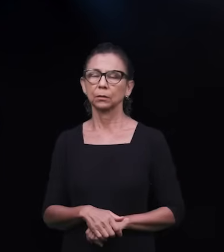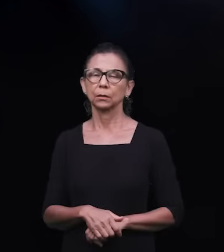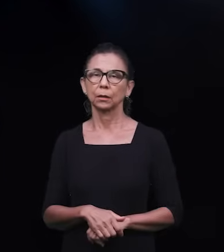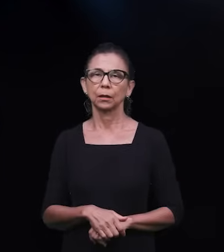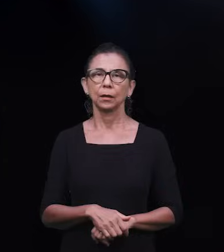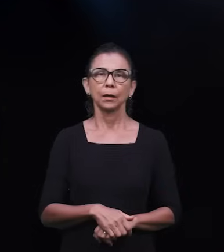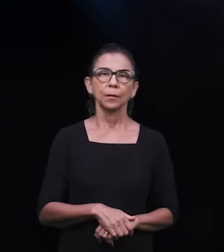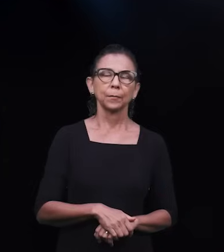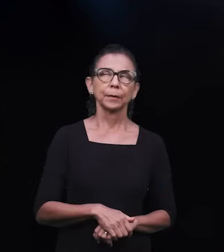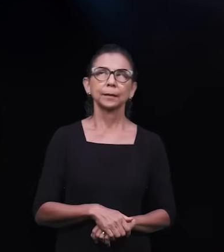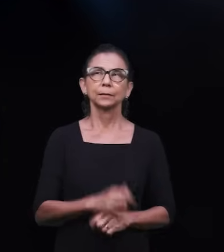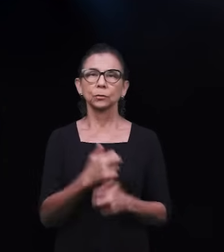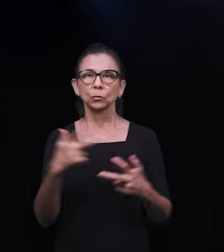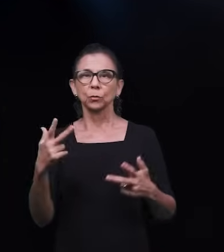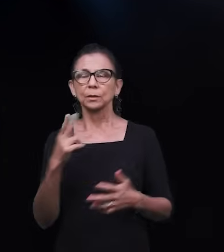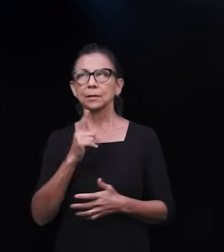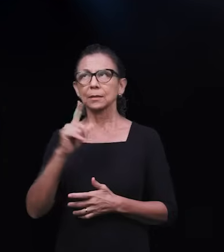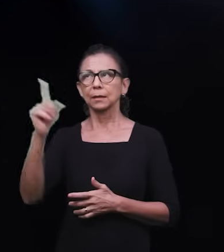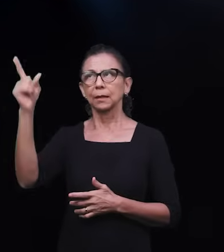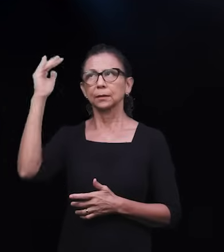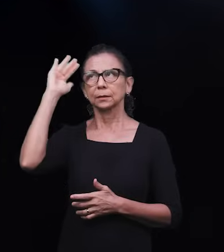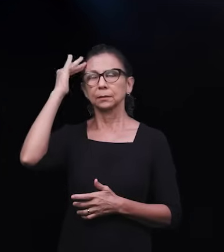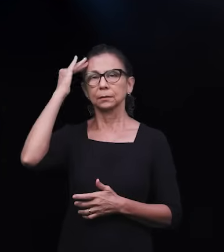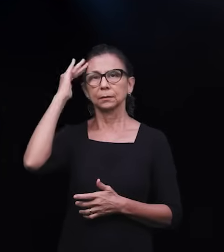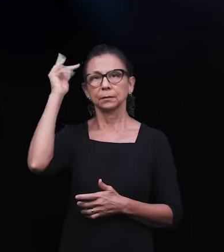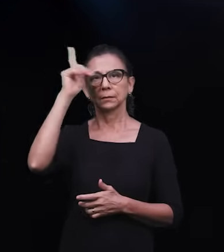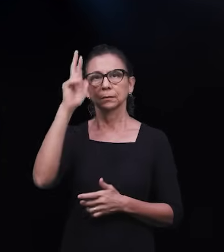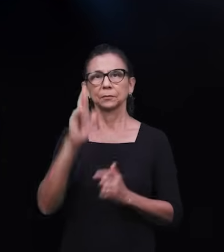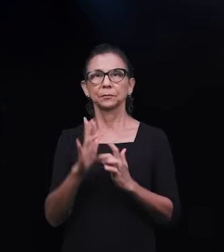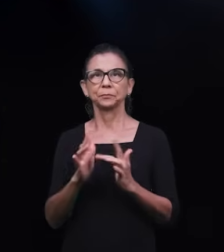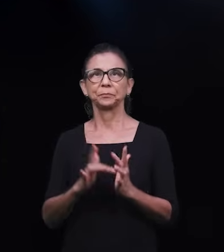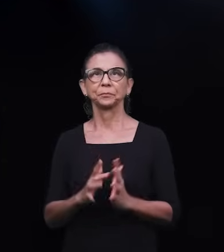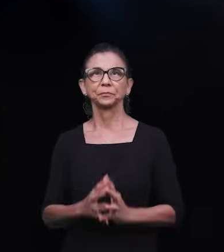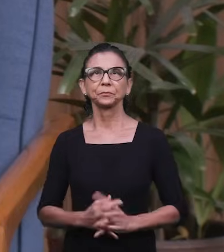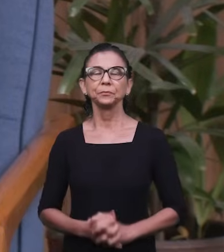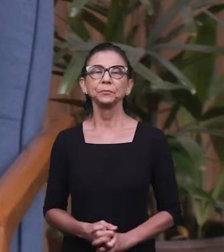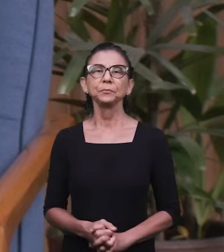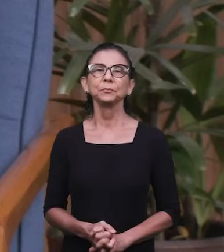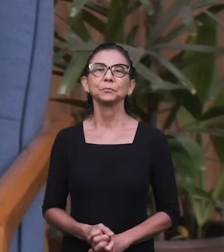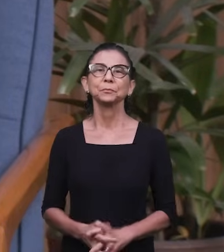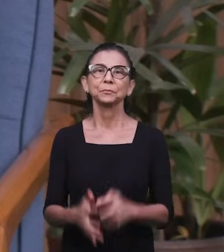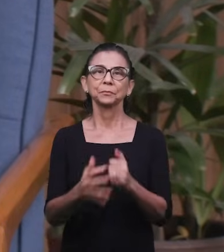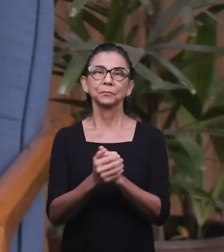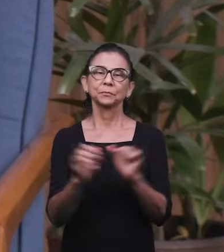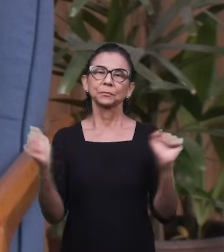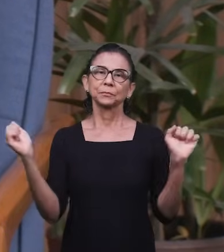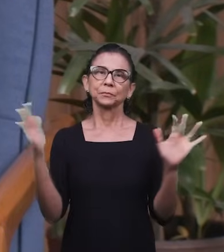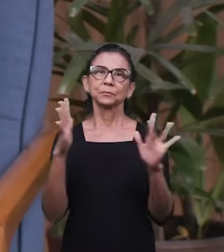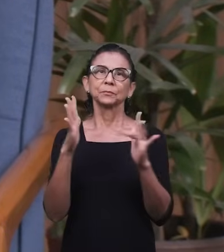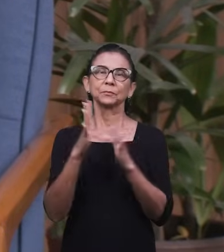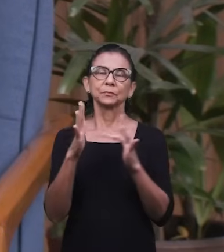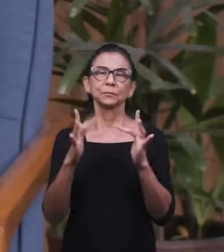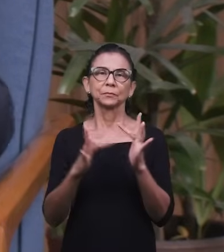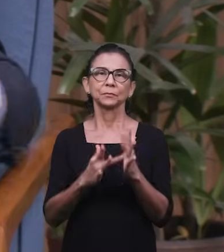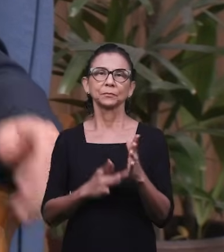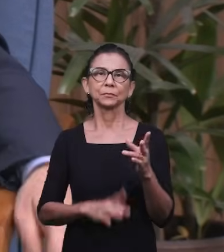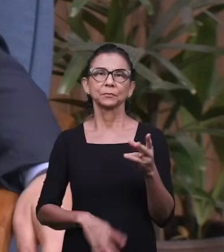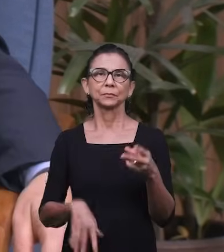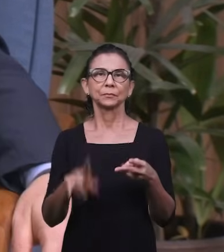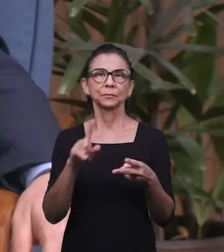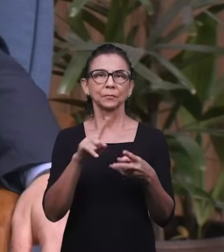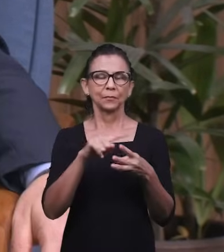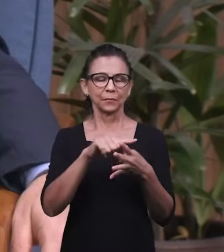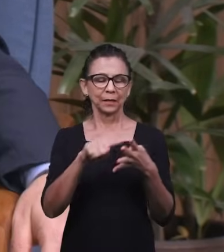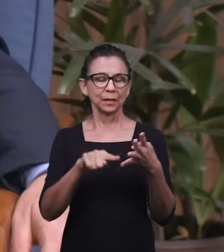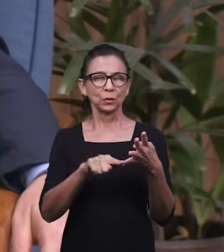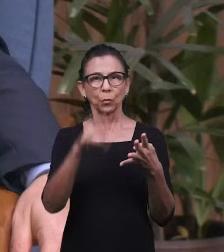alcançar aquilo que é da eternidade. Amém, irmãos? A paz do Senhor Jesus. Amém. Glória a Jesus. Eu quero agradecer a Andréia, ao